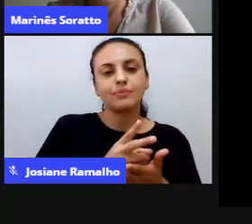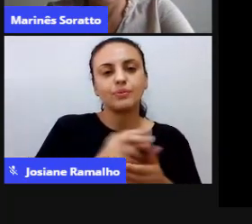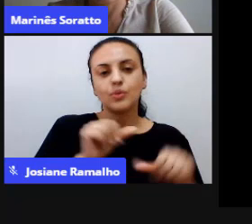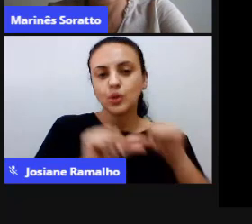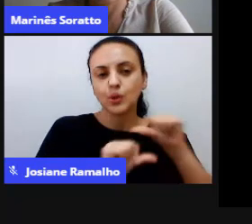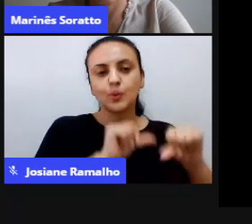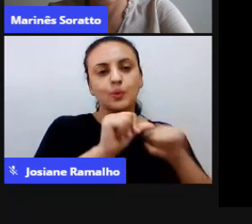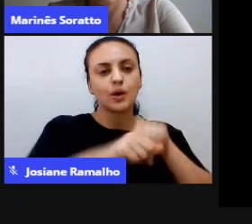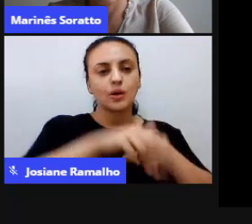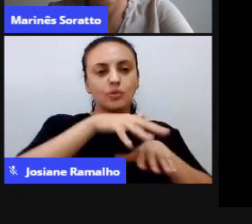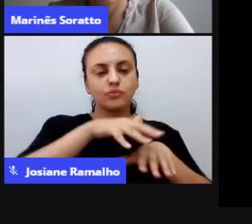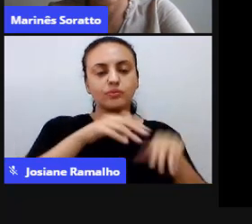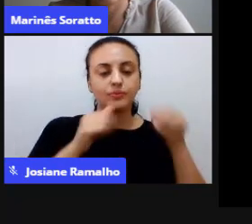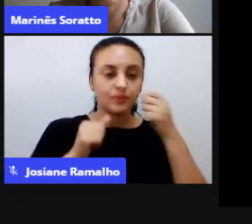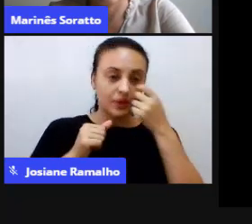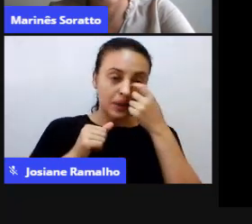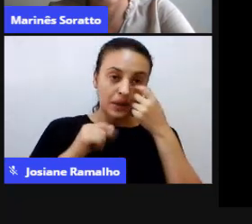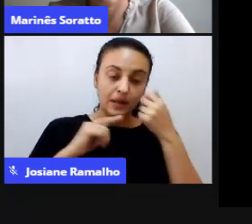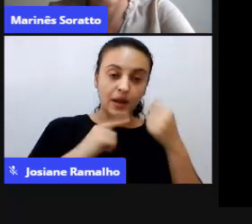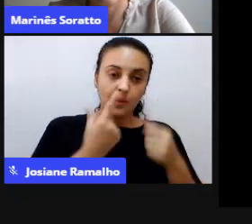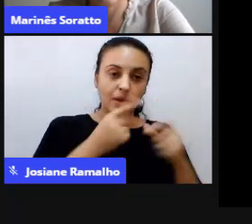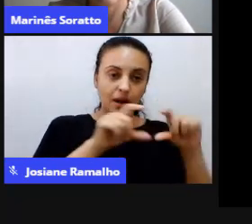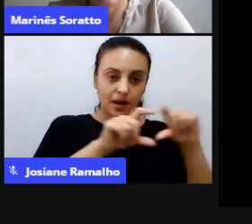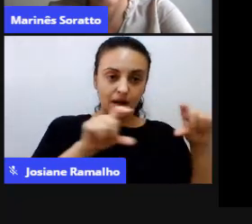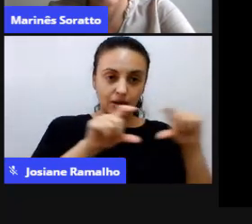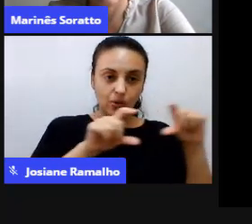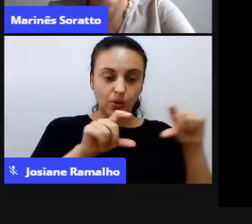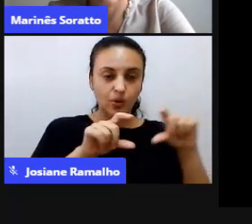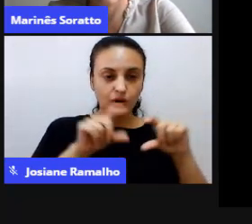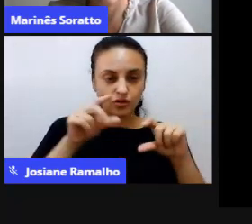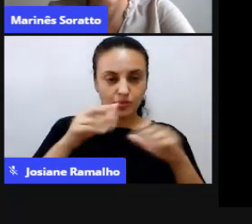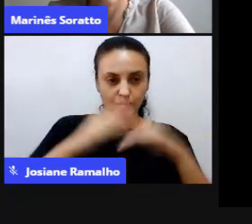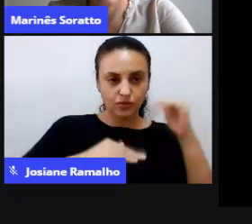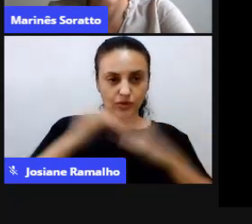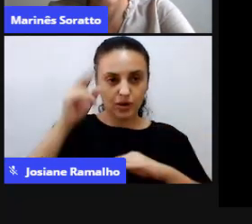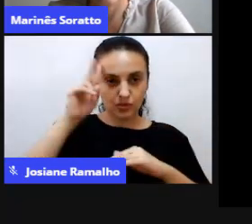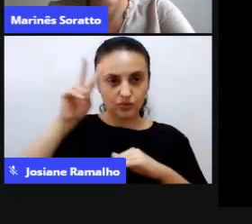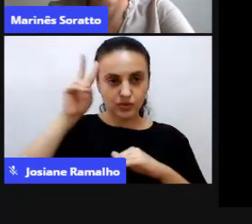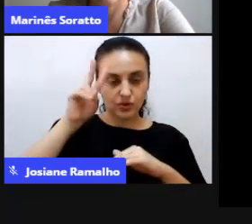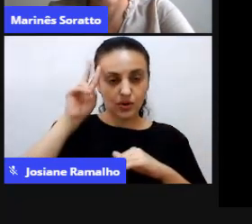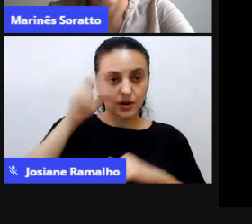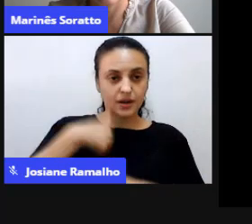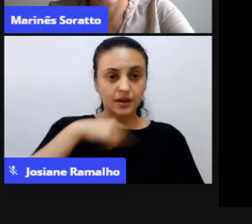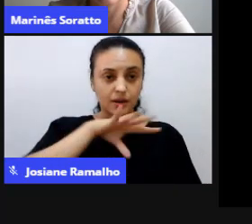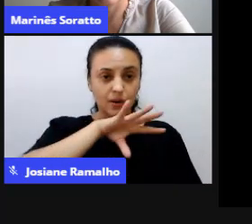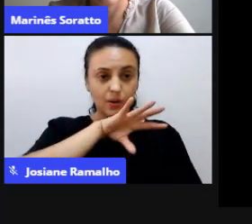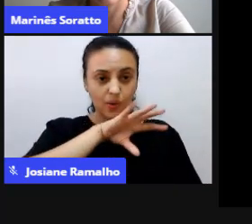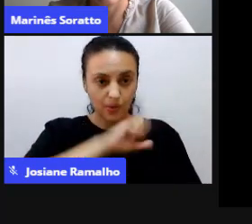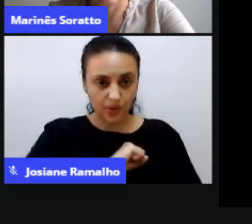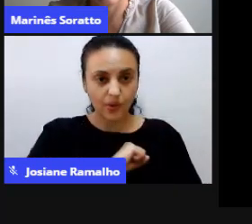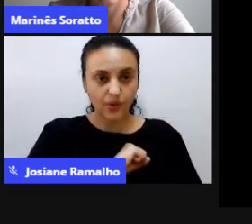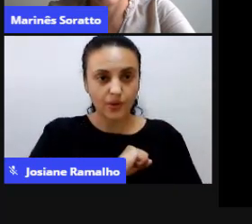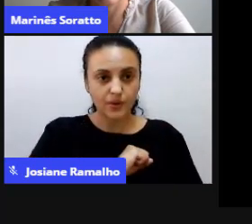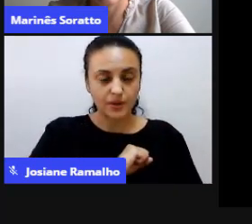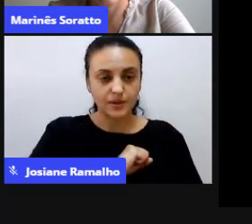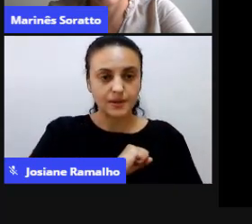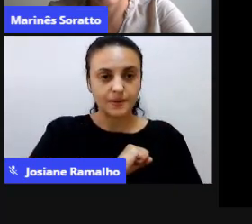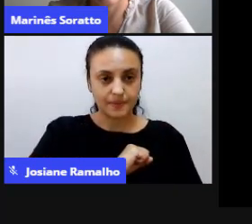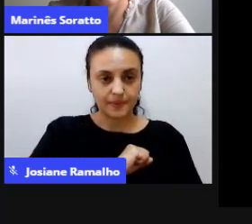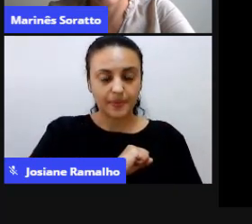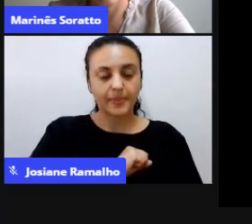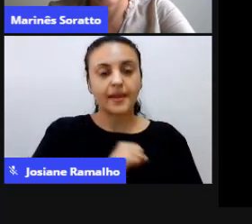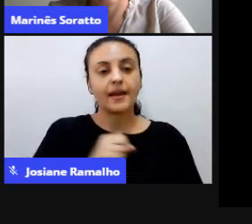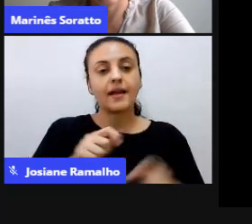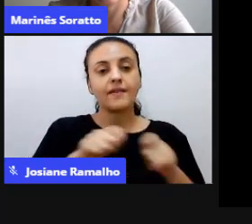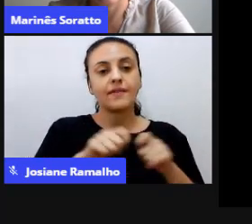Tem uma leitura que eu gosto, uma autora, uma historiadora que eu gosto muito, que é a Mary Del Priore. Ela discursa o